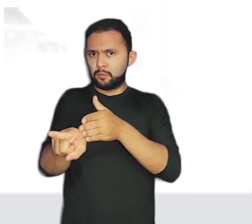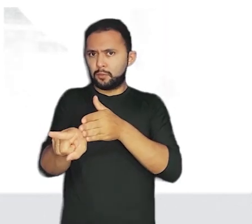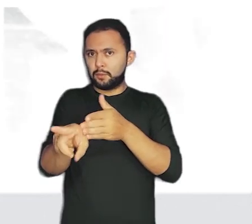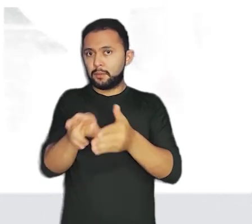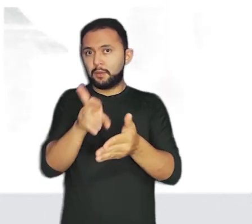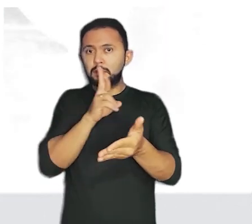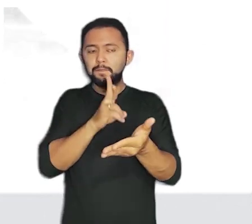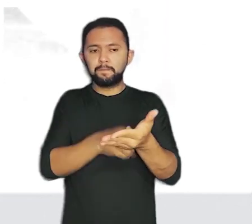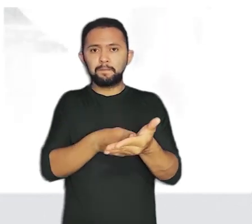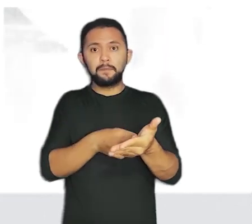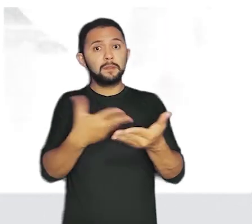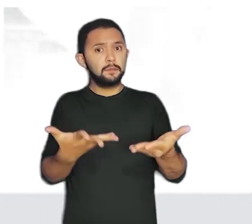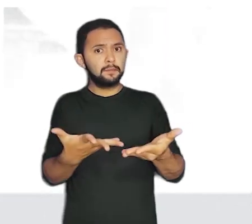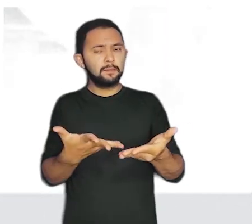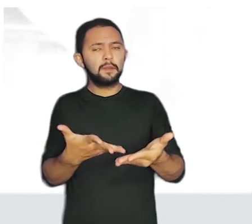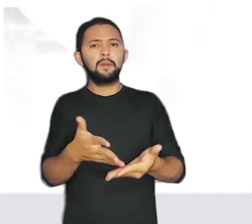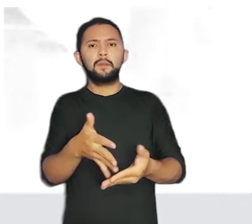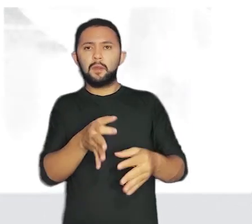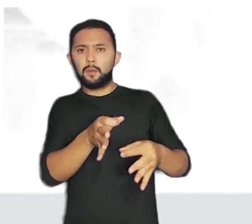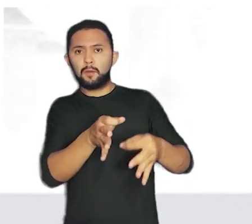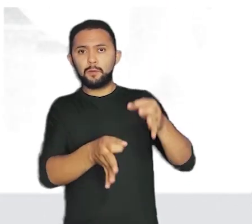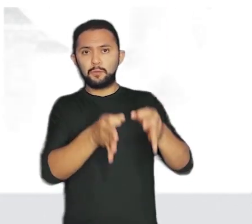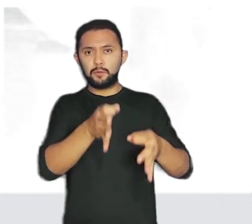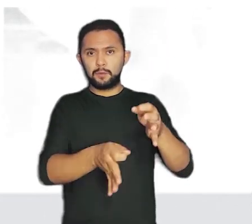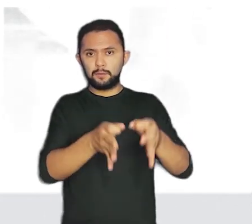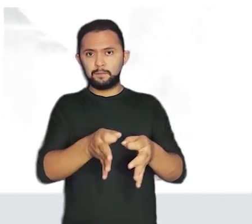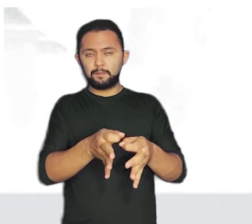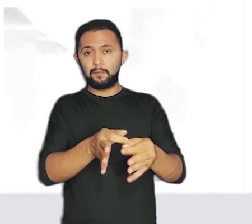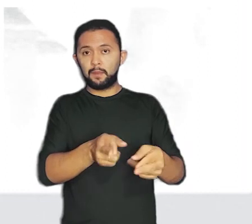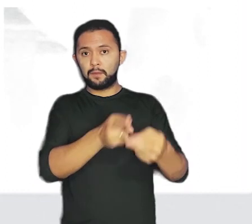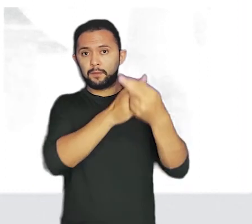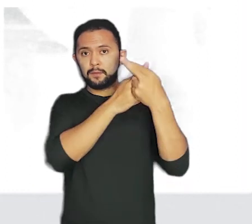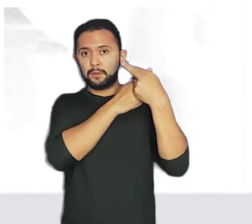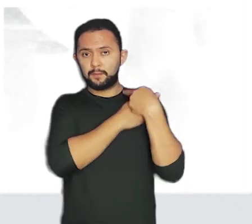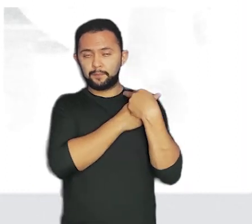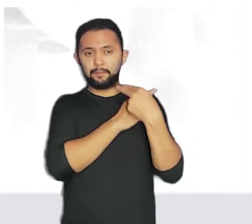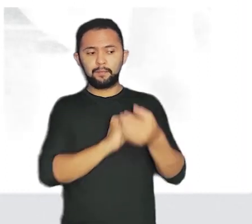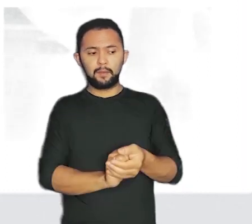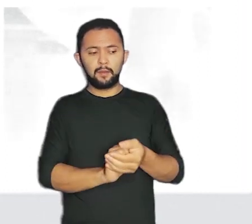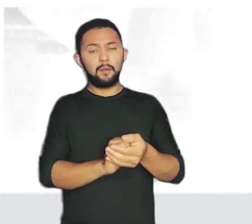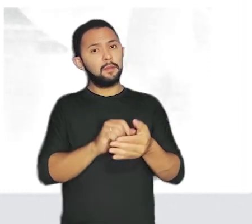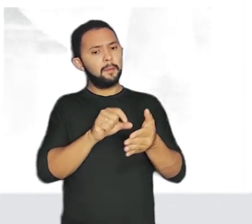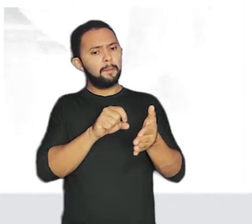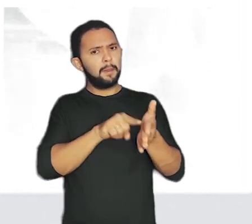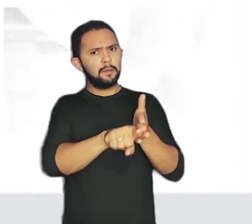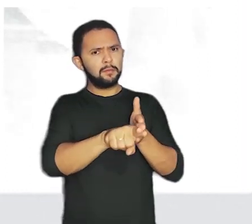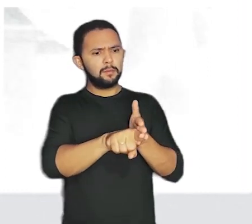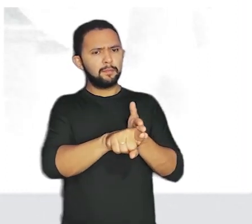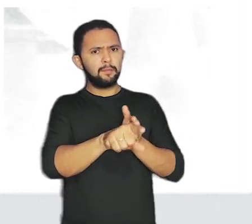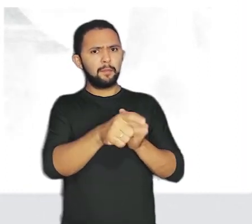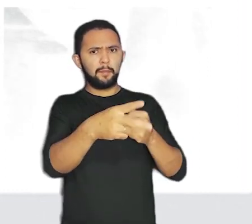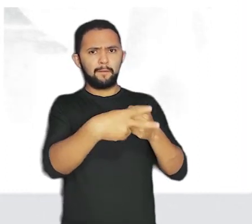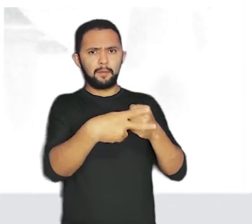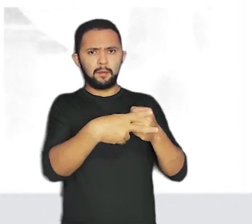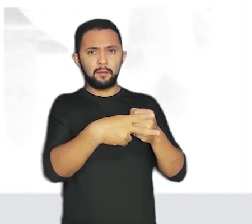as condutas, pessoal, foi o juiz responsável pelo processo. Então a gente sabe que quando eu pergunto para o verbo e ele me dá a resposta,